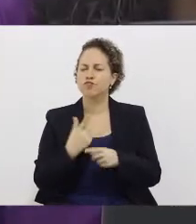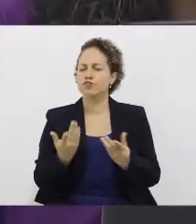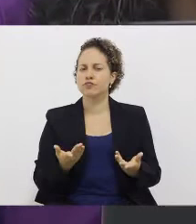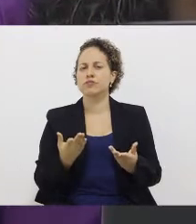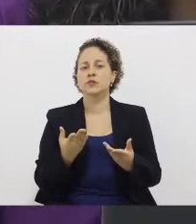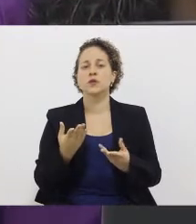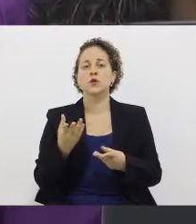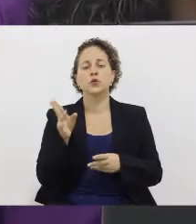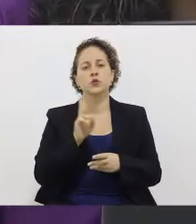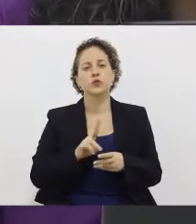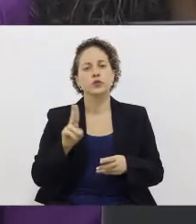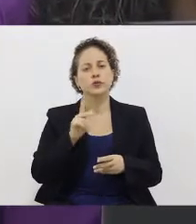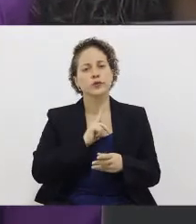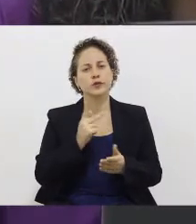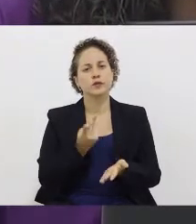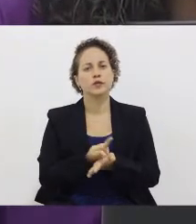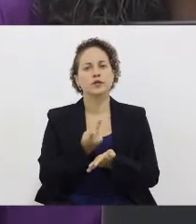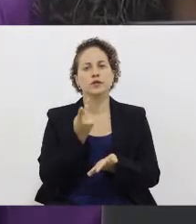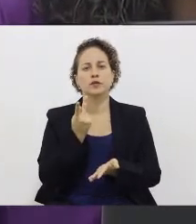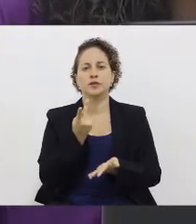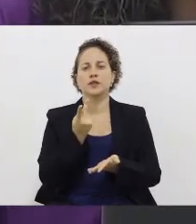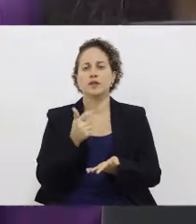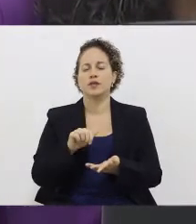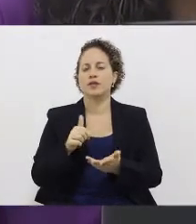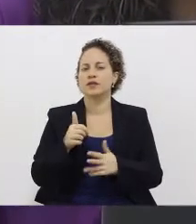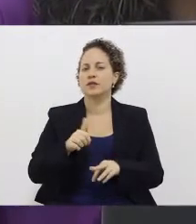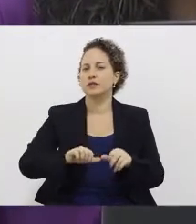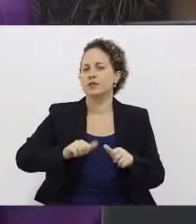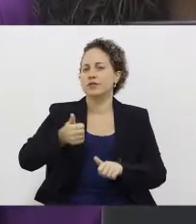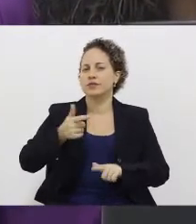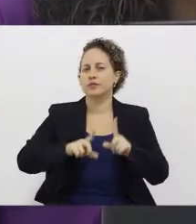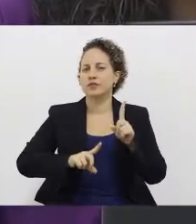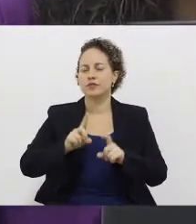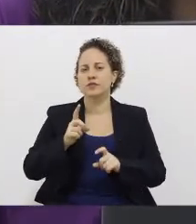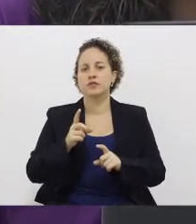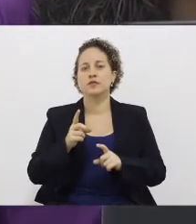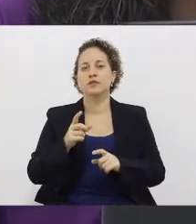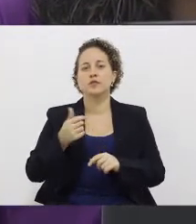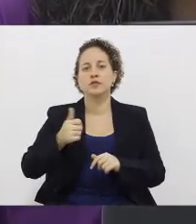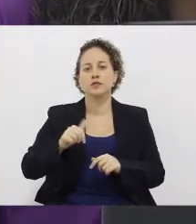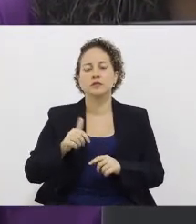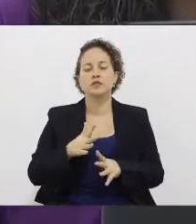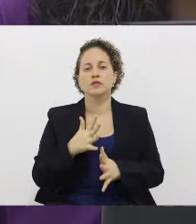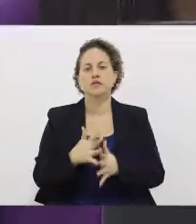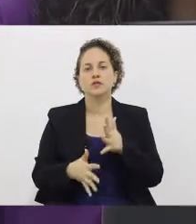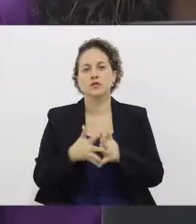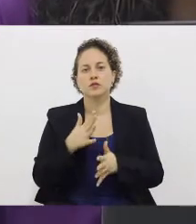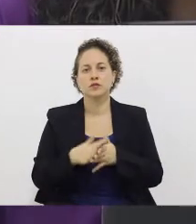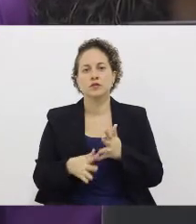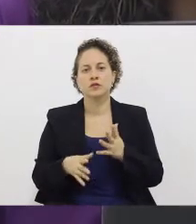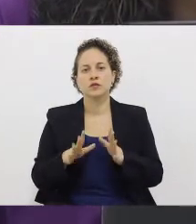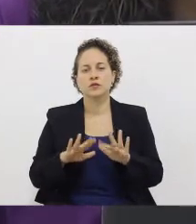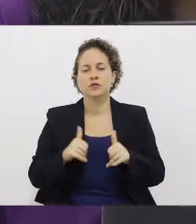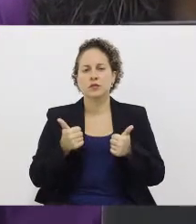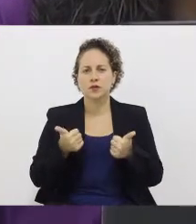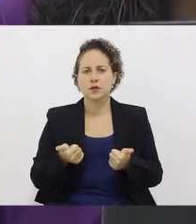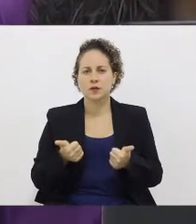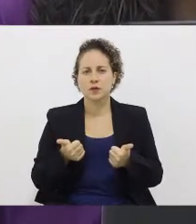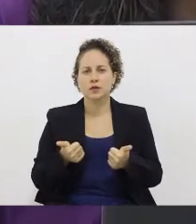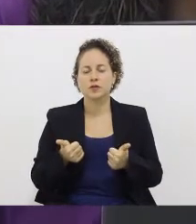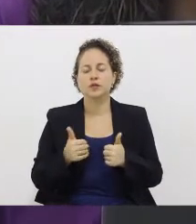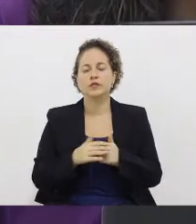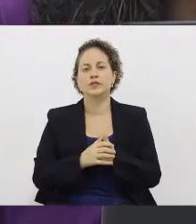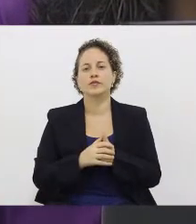acaso o consumo acontecer com uma variação, consideraremos essa variação 1, ou seja, o consumo de estoque foi maior. Então,